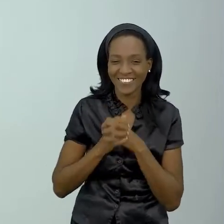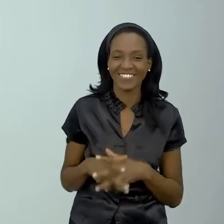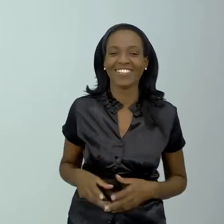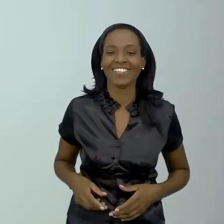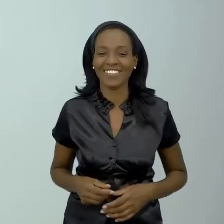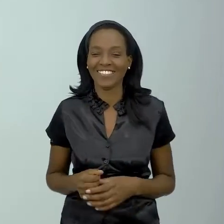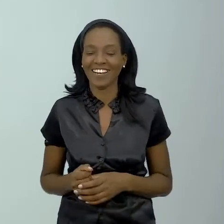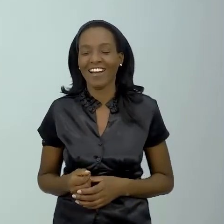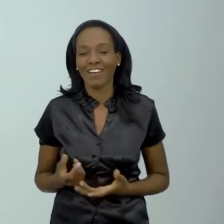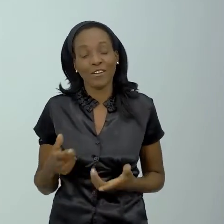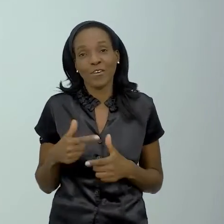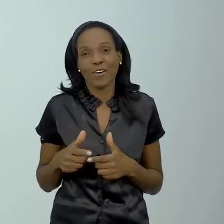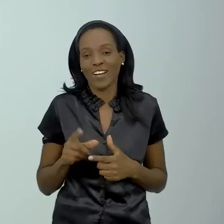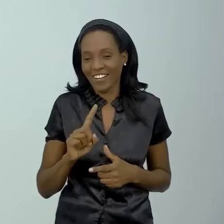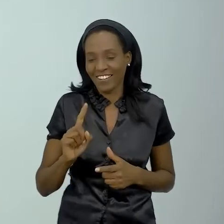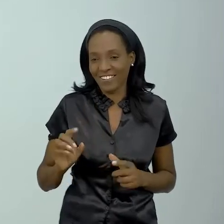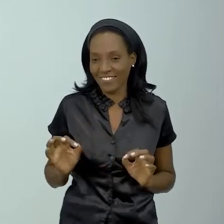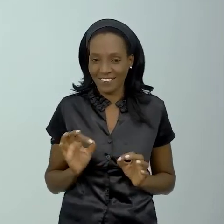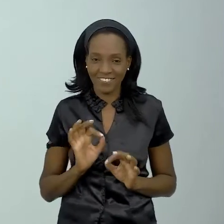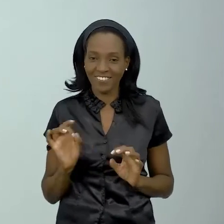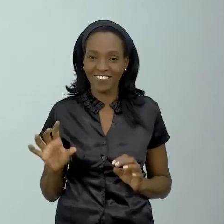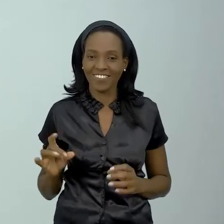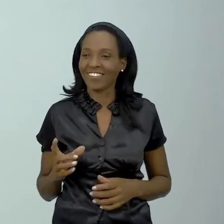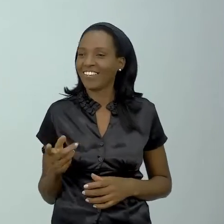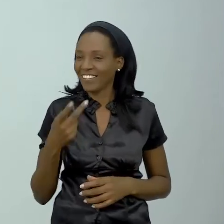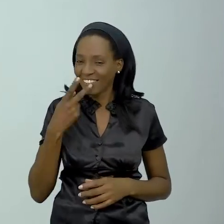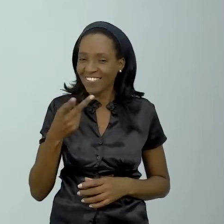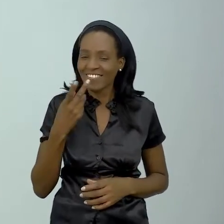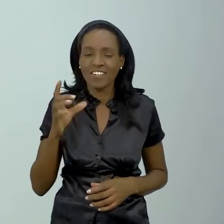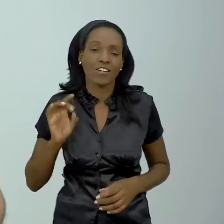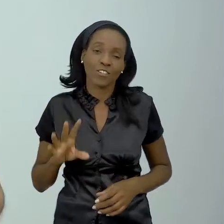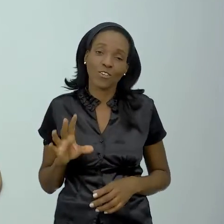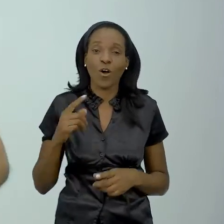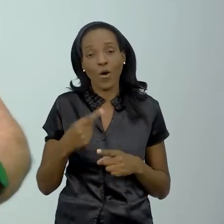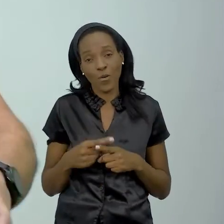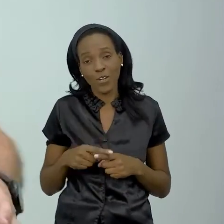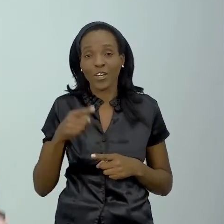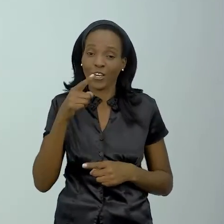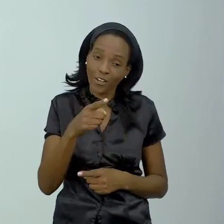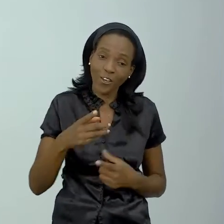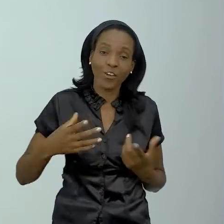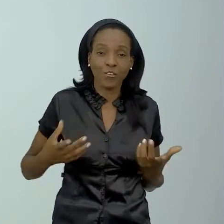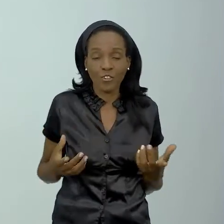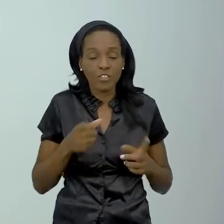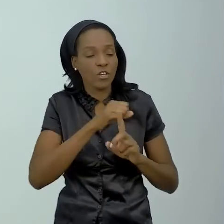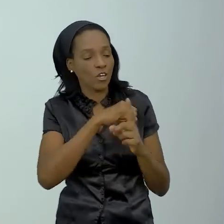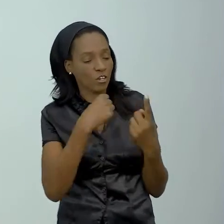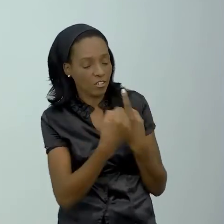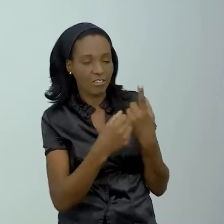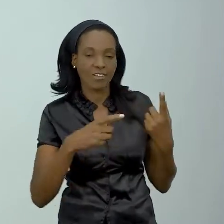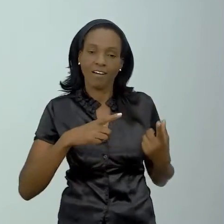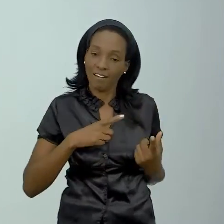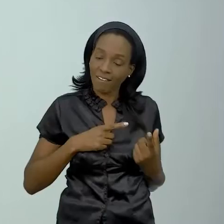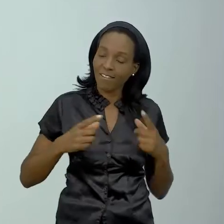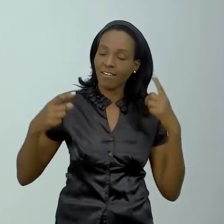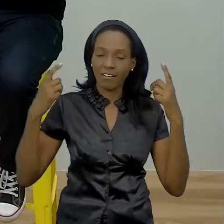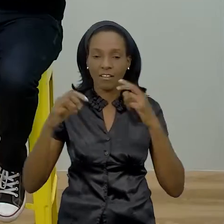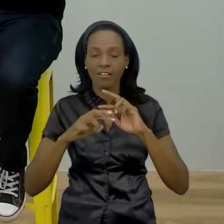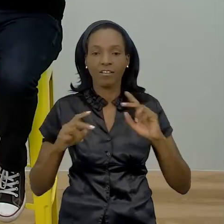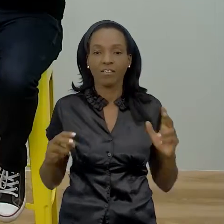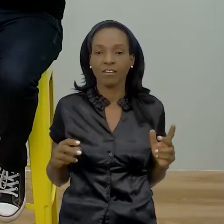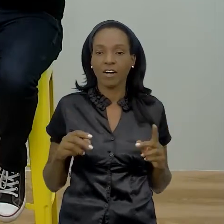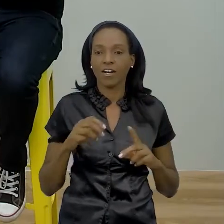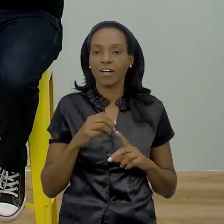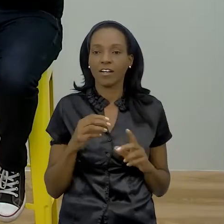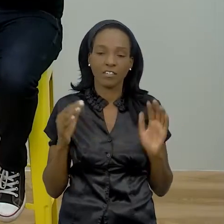problema em relação a isso, né? Aí você está falando de só porque você pertence a esse grupo social, né? Como eu falo,